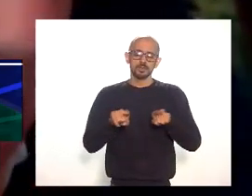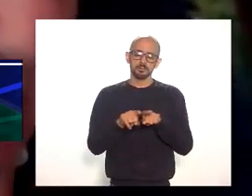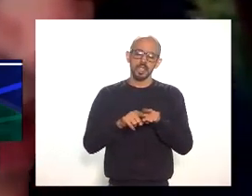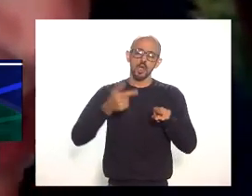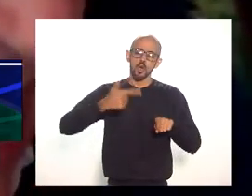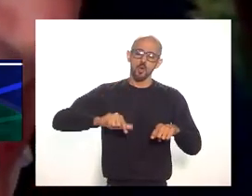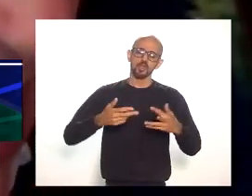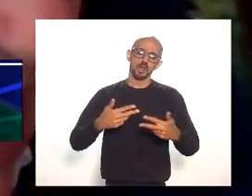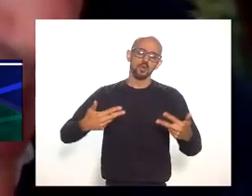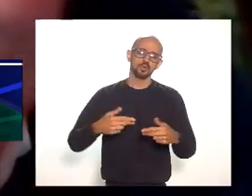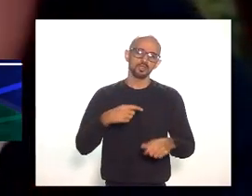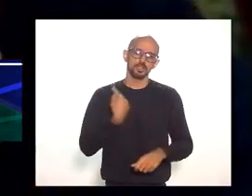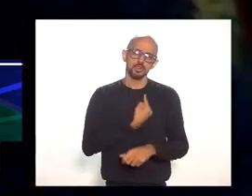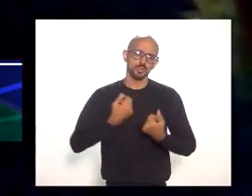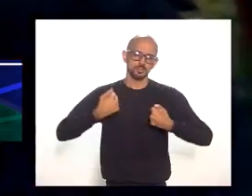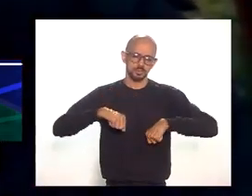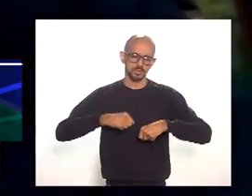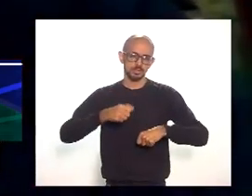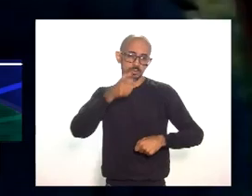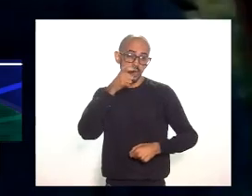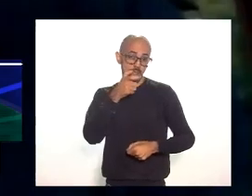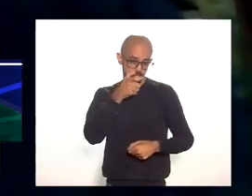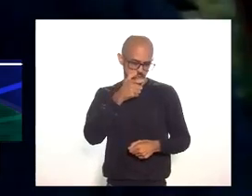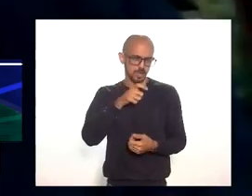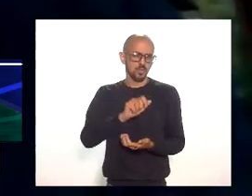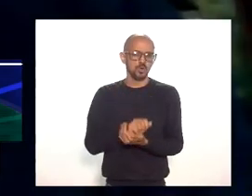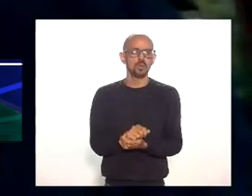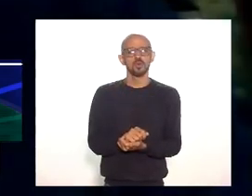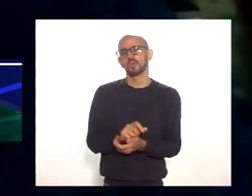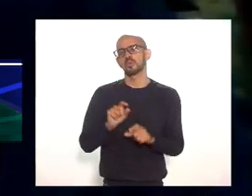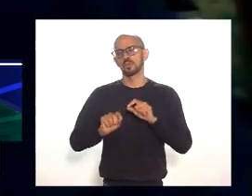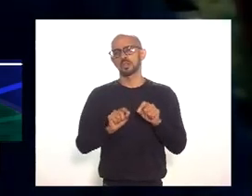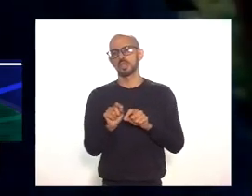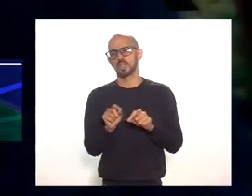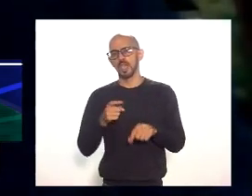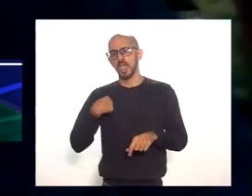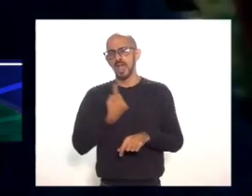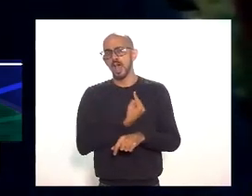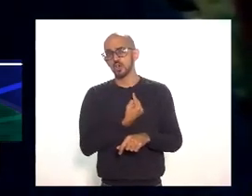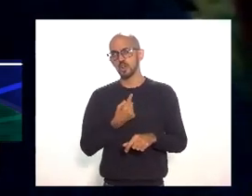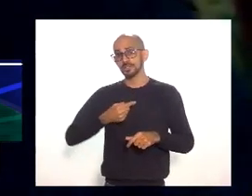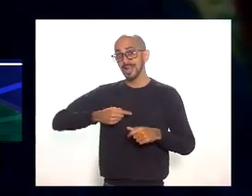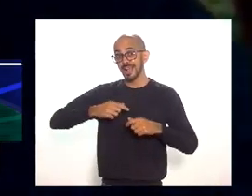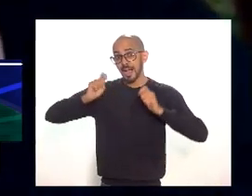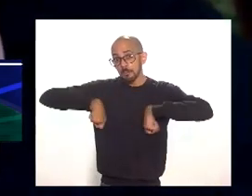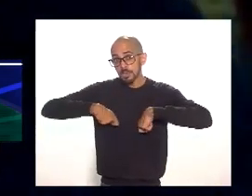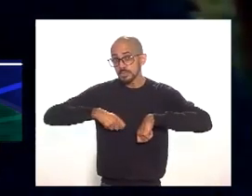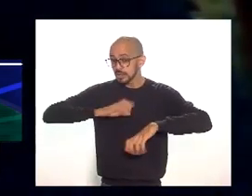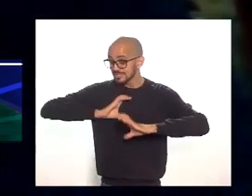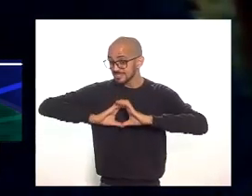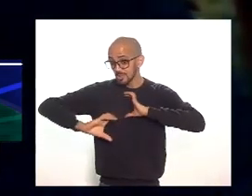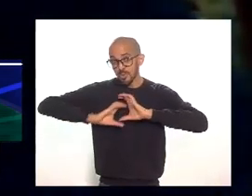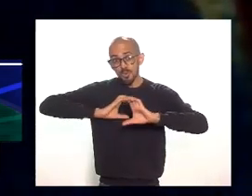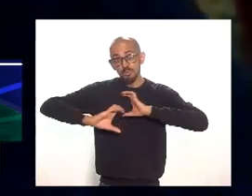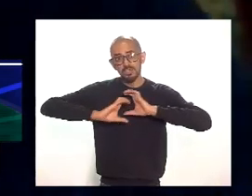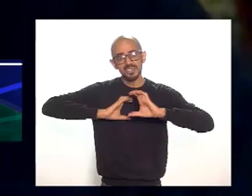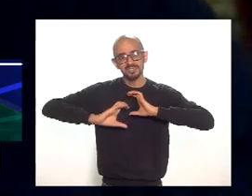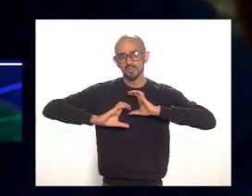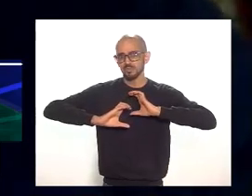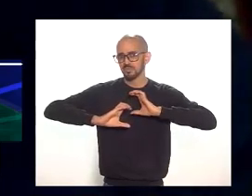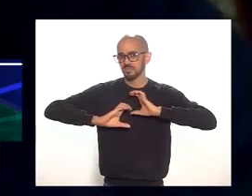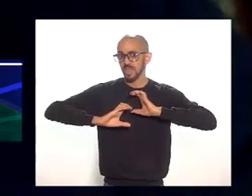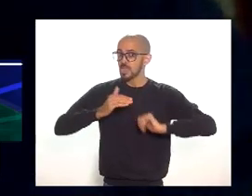gente precisa tá mais atento em relação a tudo isso é a nossa capacidade de dialogar entre nós mesmos. Não adianta a